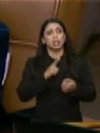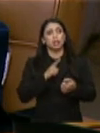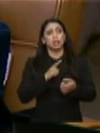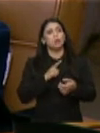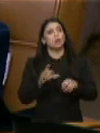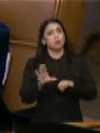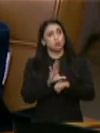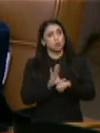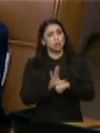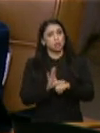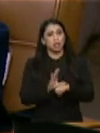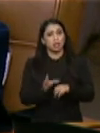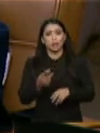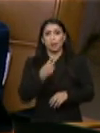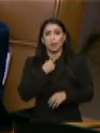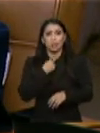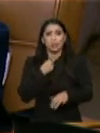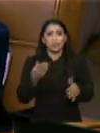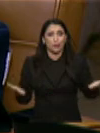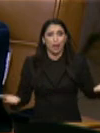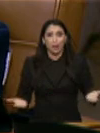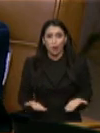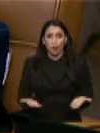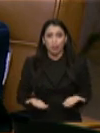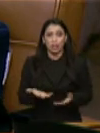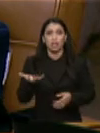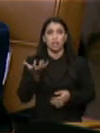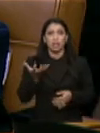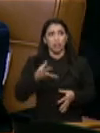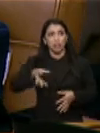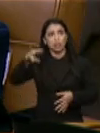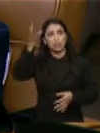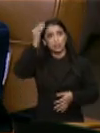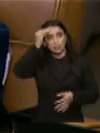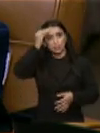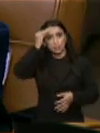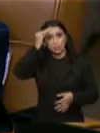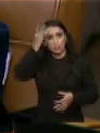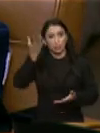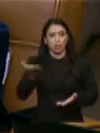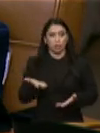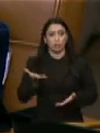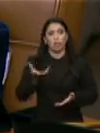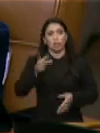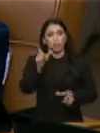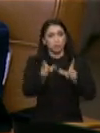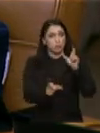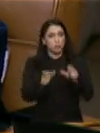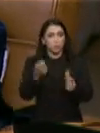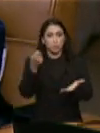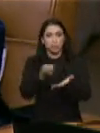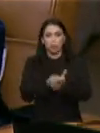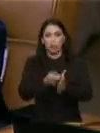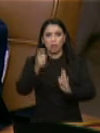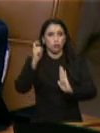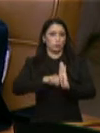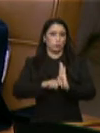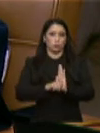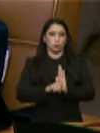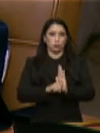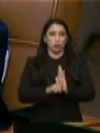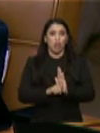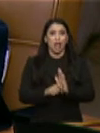possível agora exigir abruptamente este entendimento por parte dos contribuintes. Só agora,